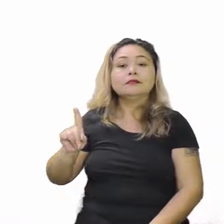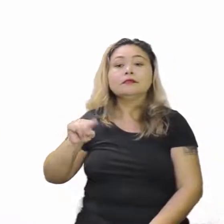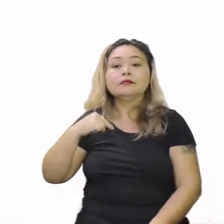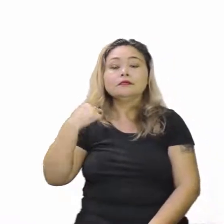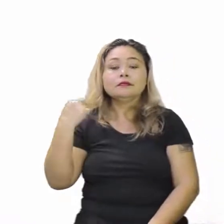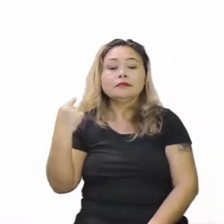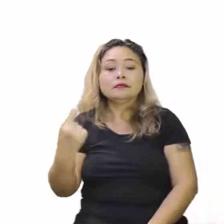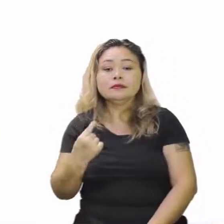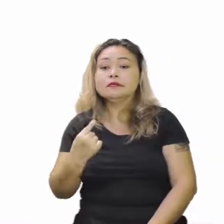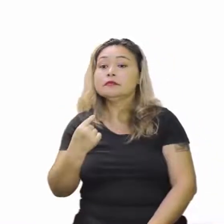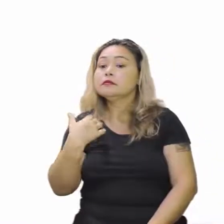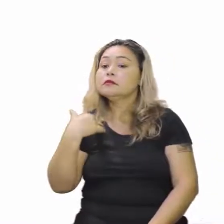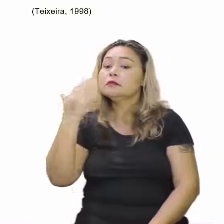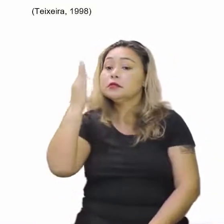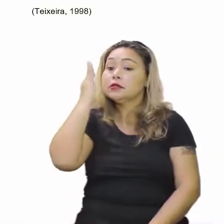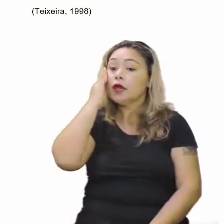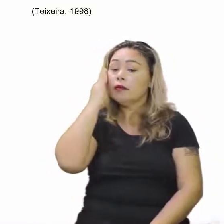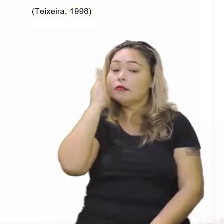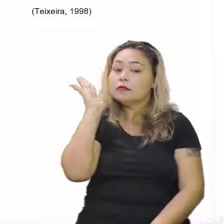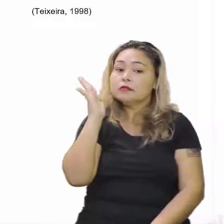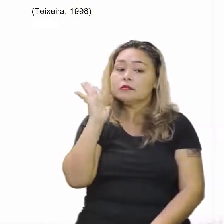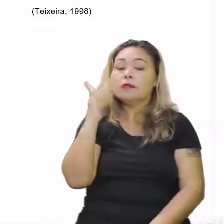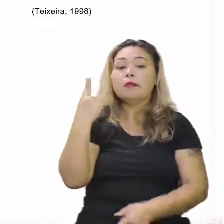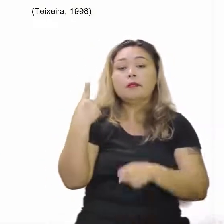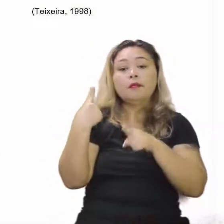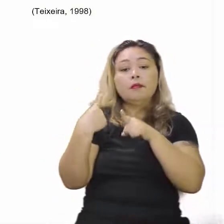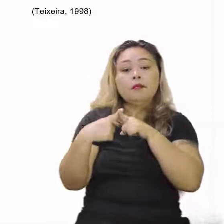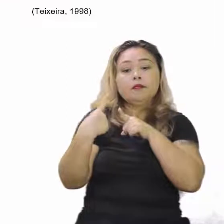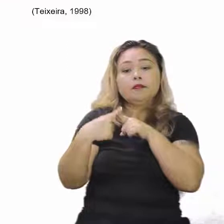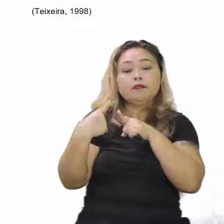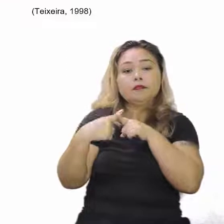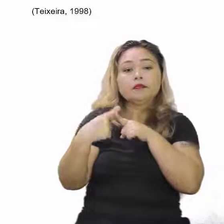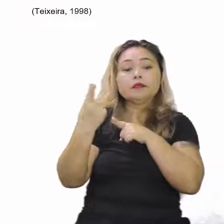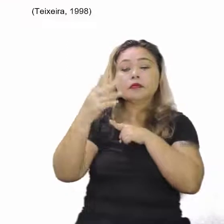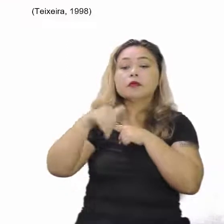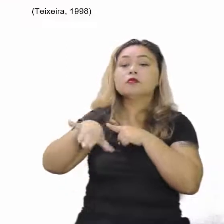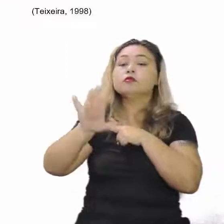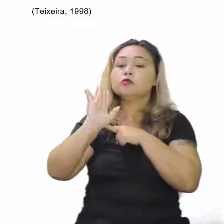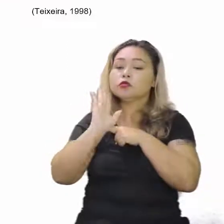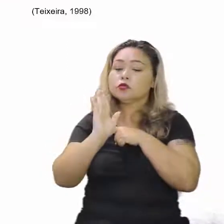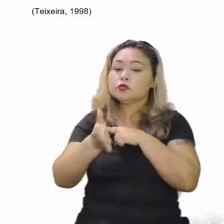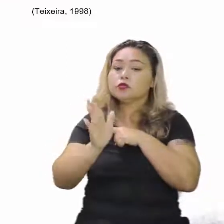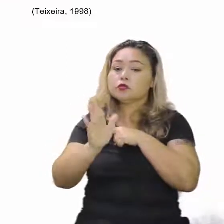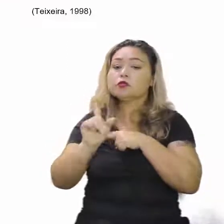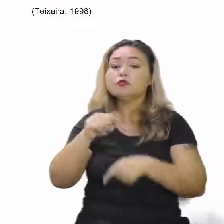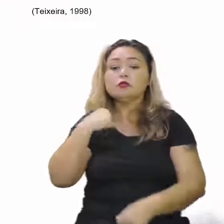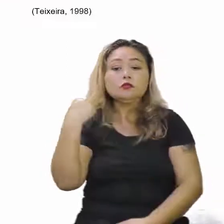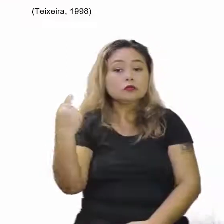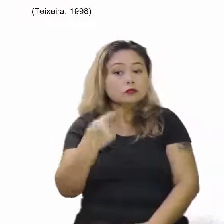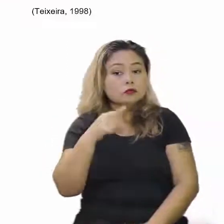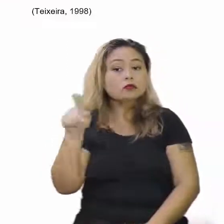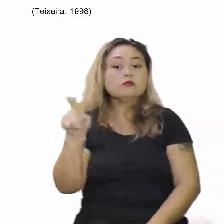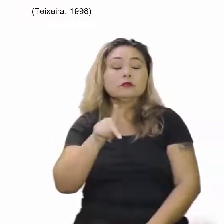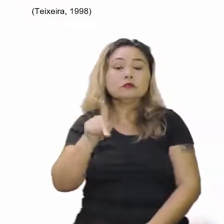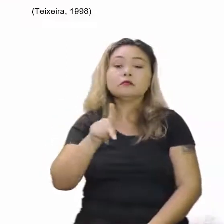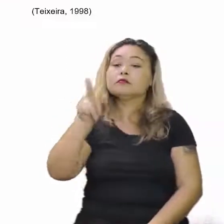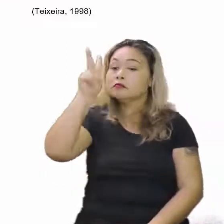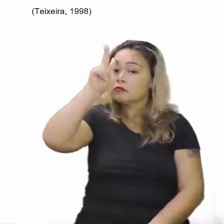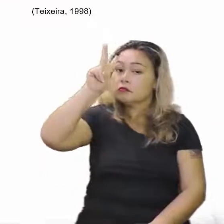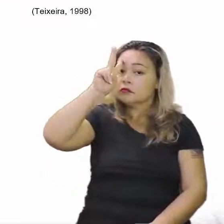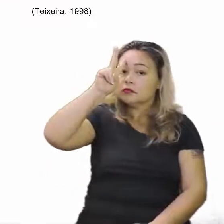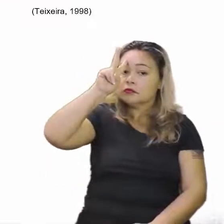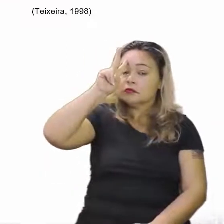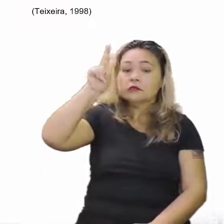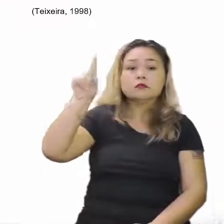tendo noções, tá? Porque vocês viram isso com os nossos professores de História,